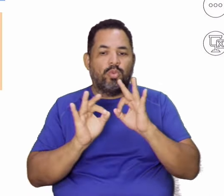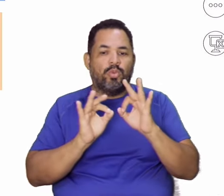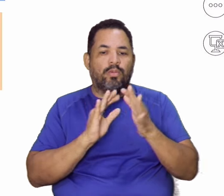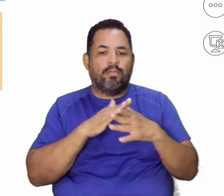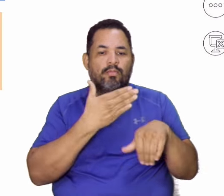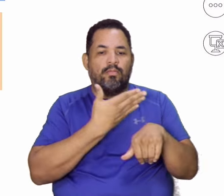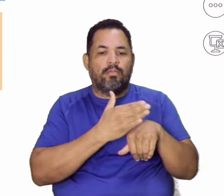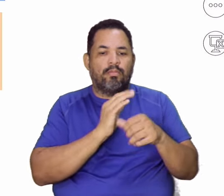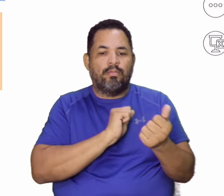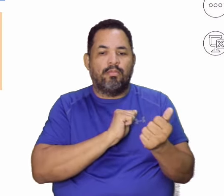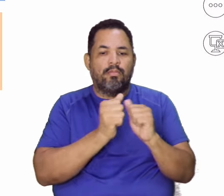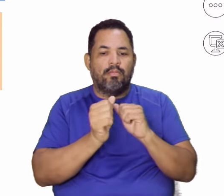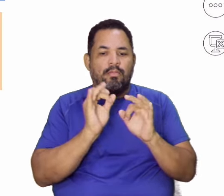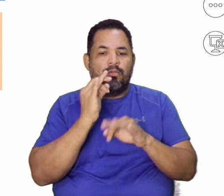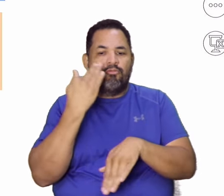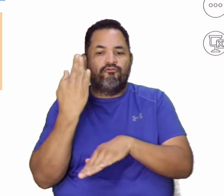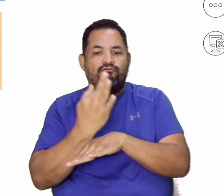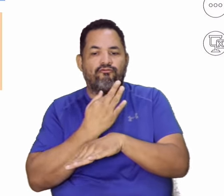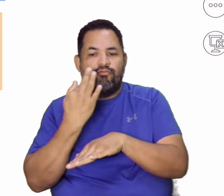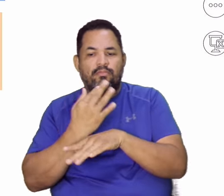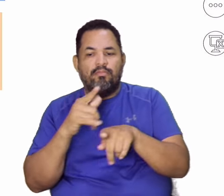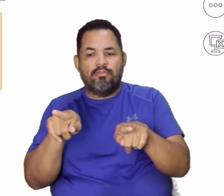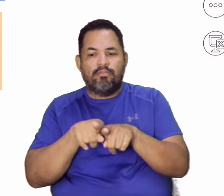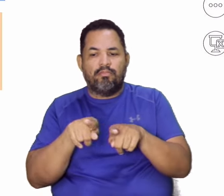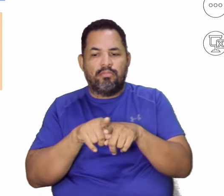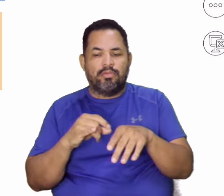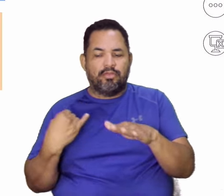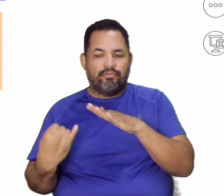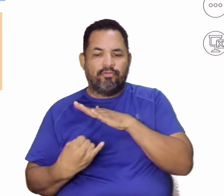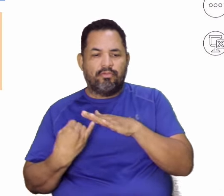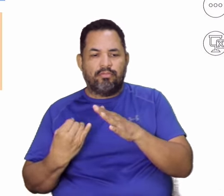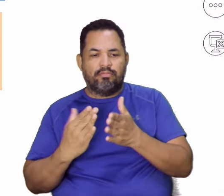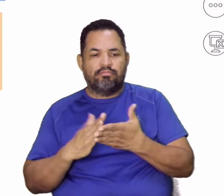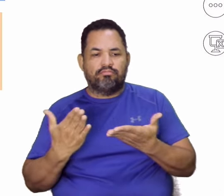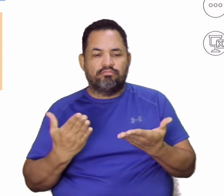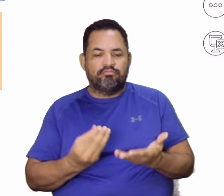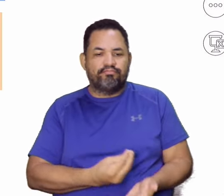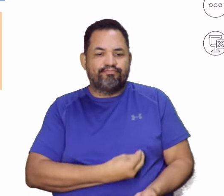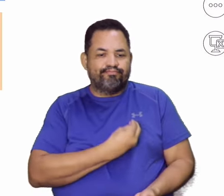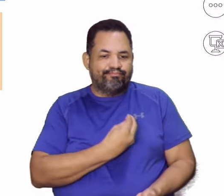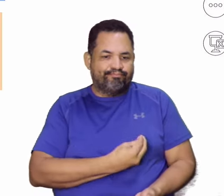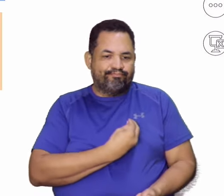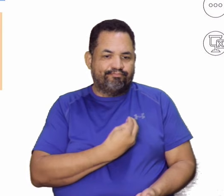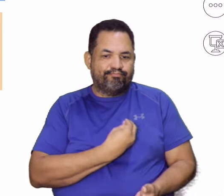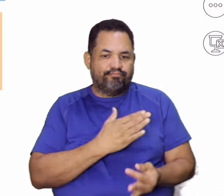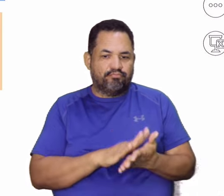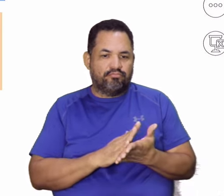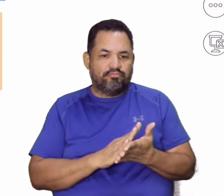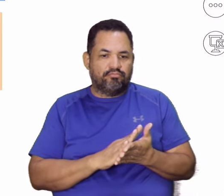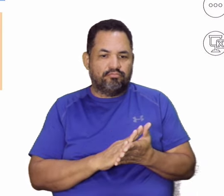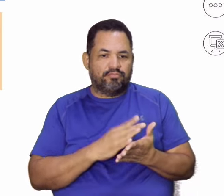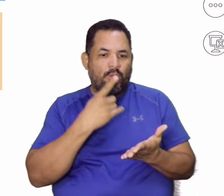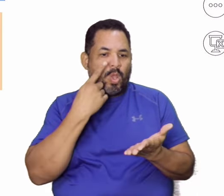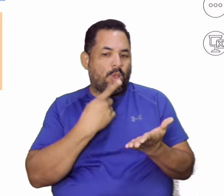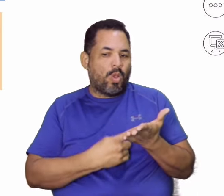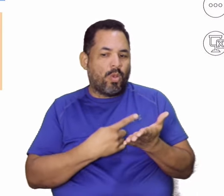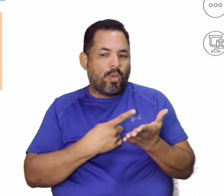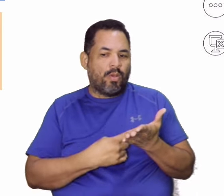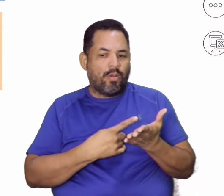práticas esportivas formais e também não formais Onde eu posso vivenciar eh de